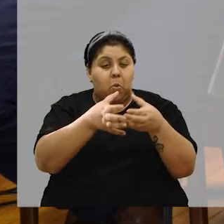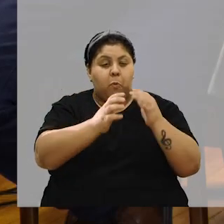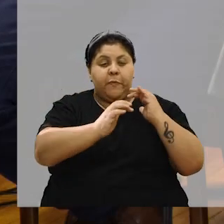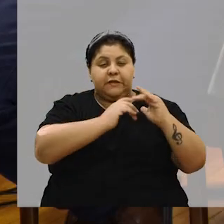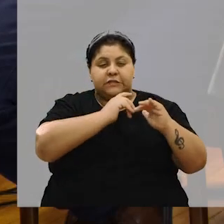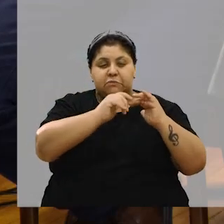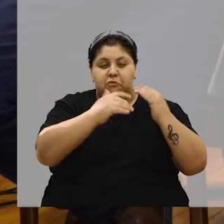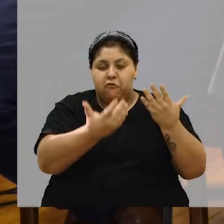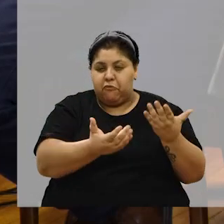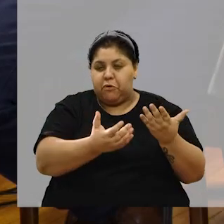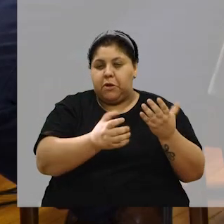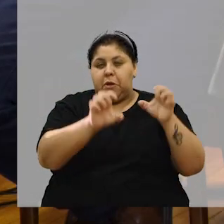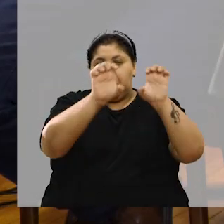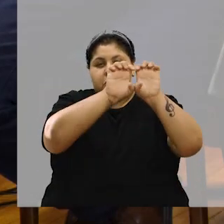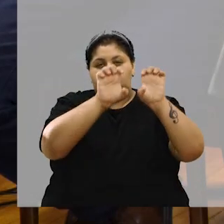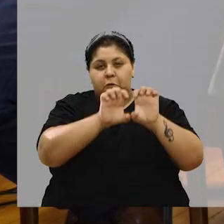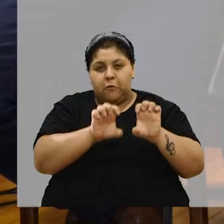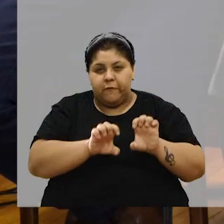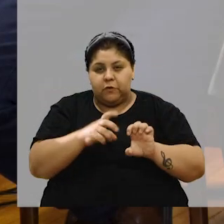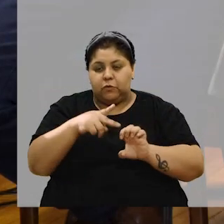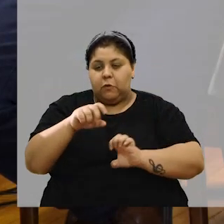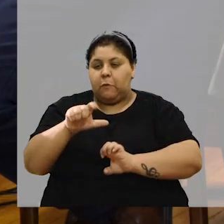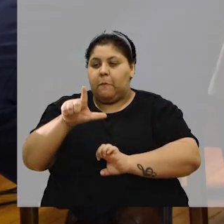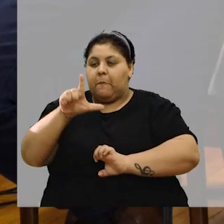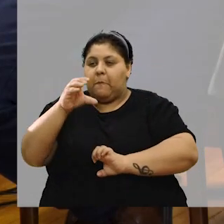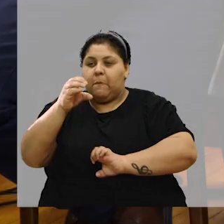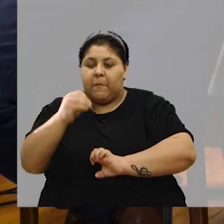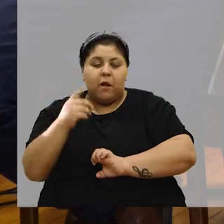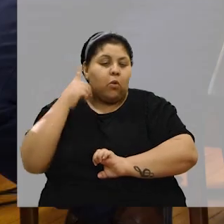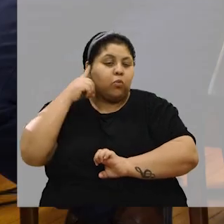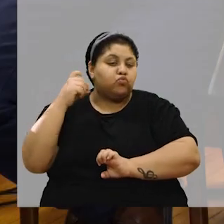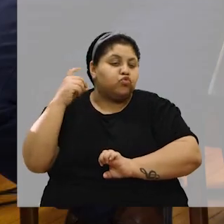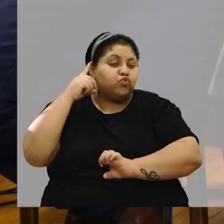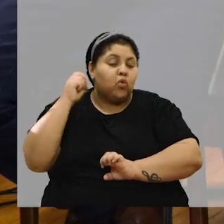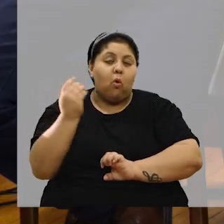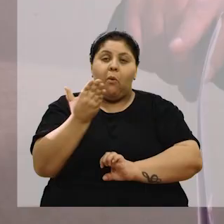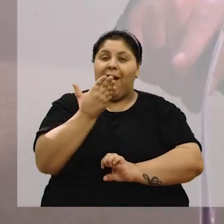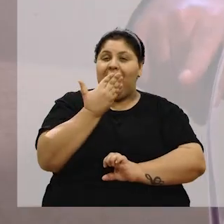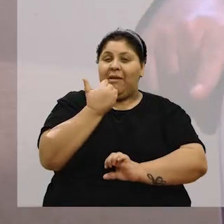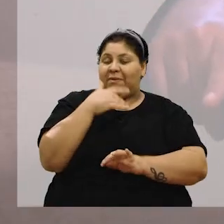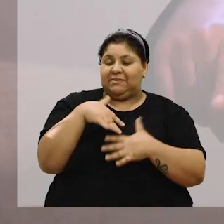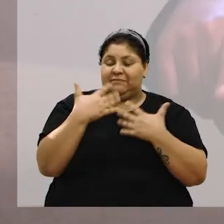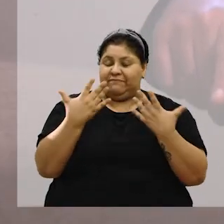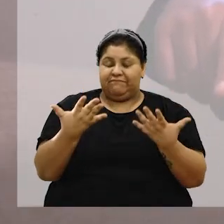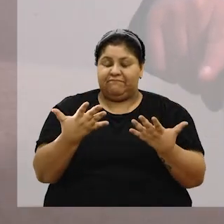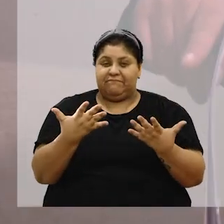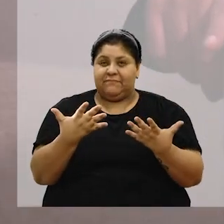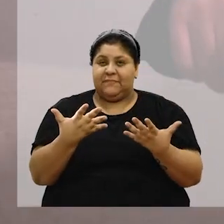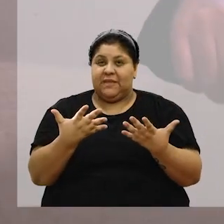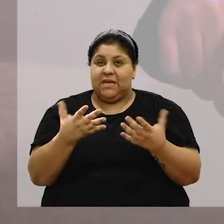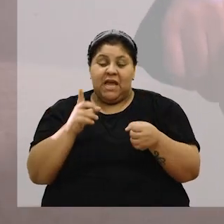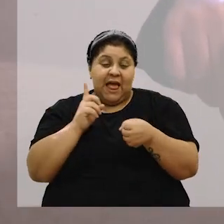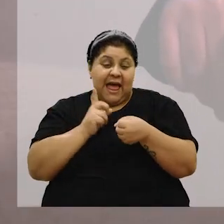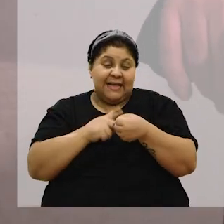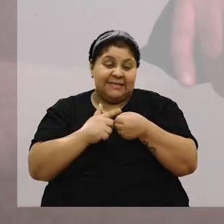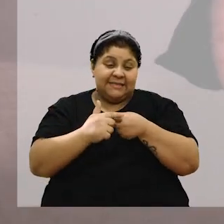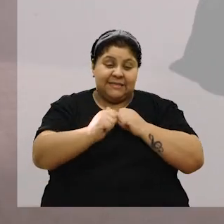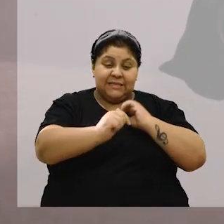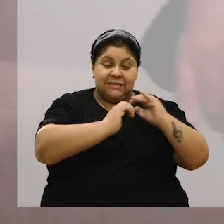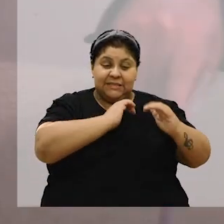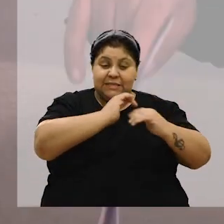ali, infraestrutura, palco, som, alimentação, enfim,